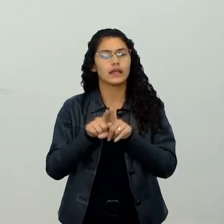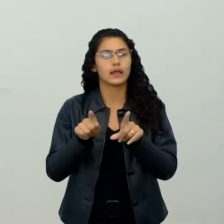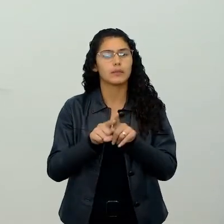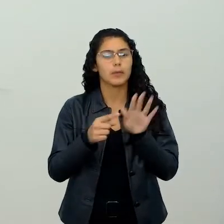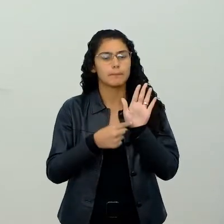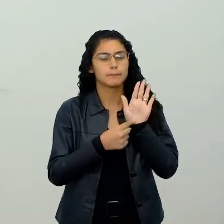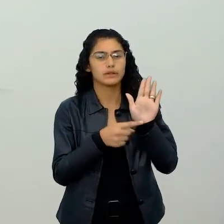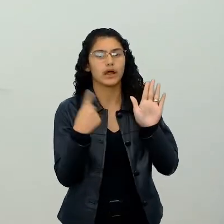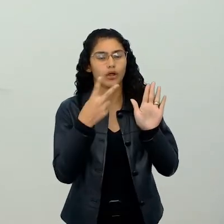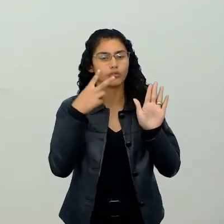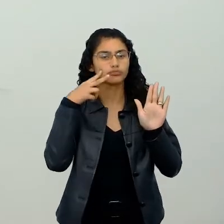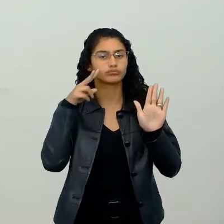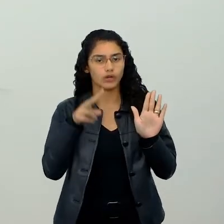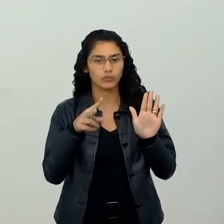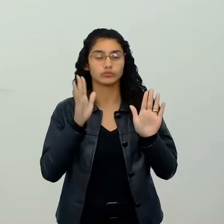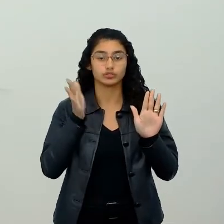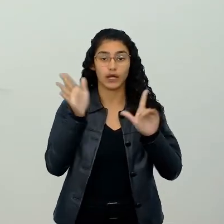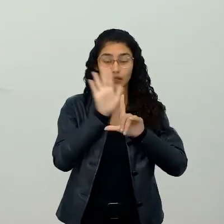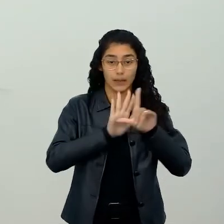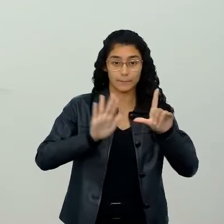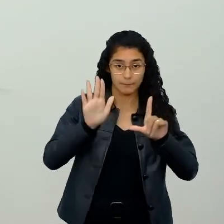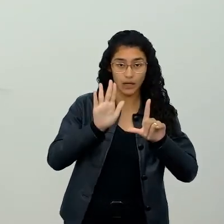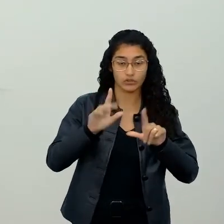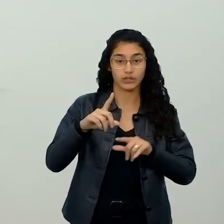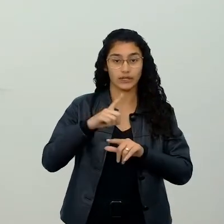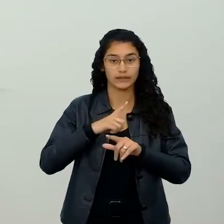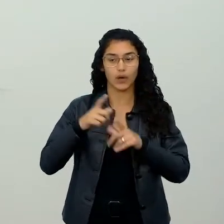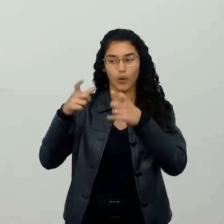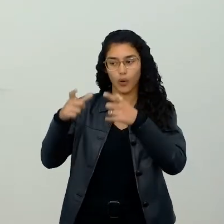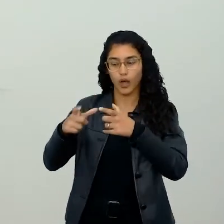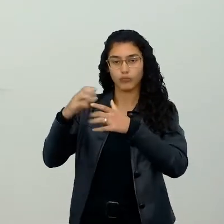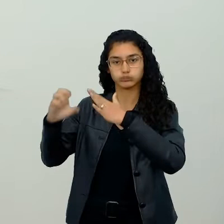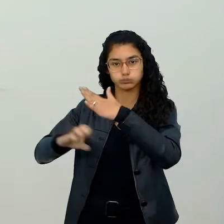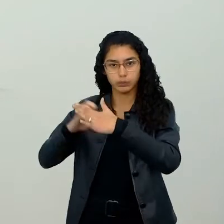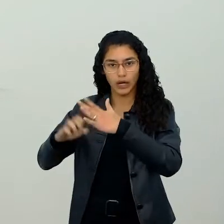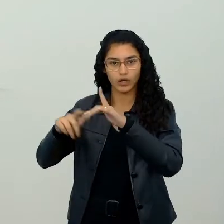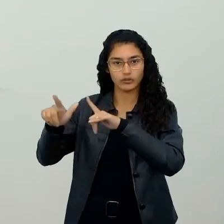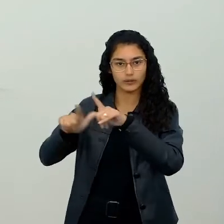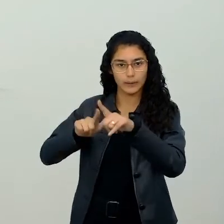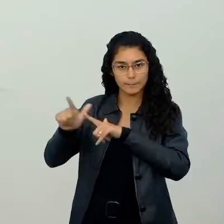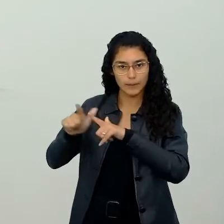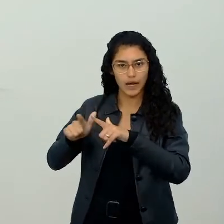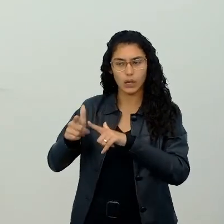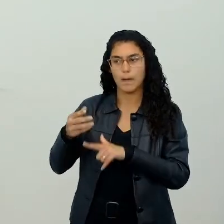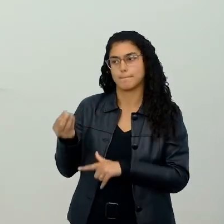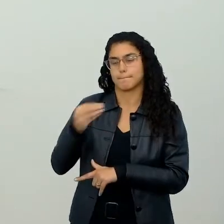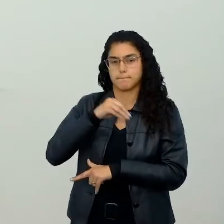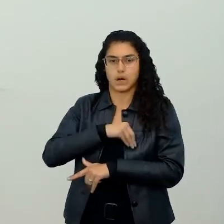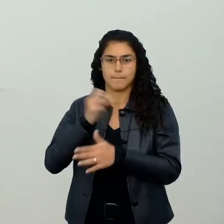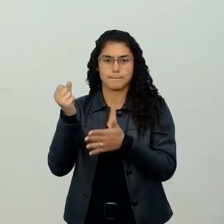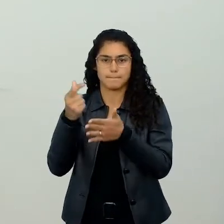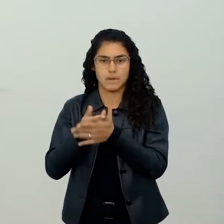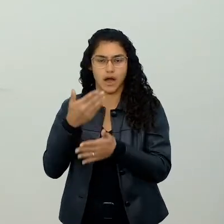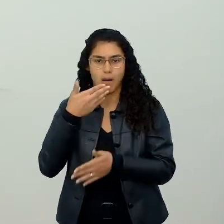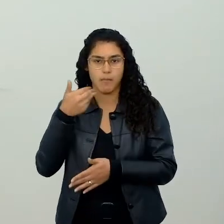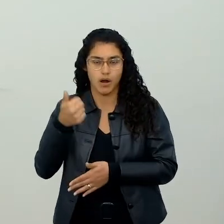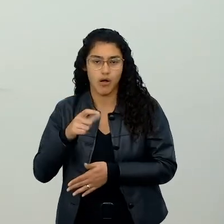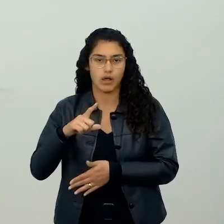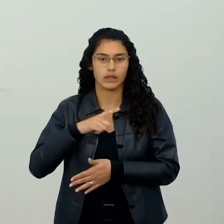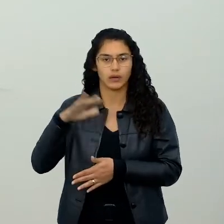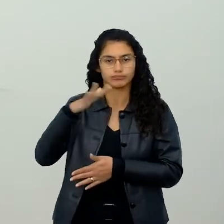ilustração que a gente viu de que os postos de trabalho, os trabalhos que são melhor remunerados, os espaços que